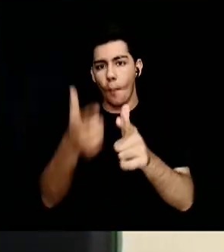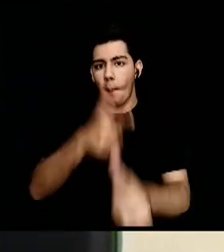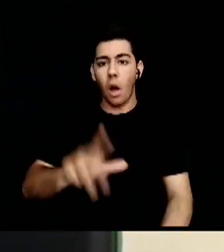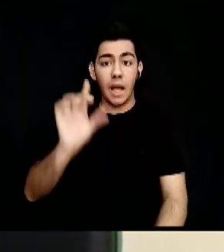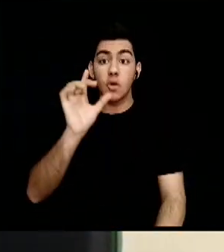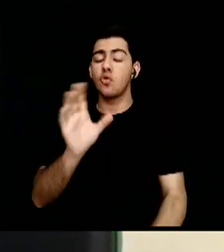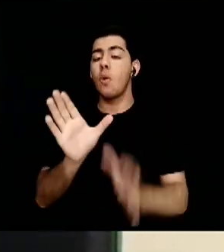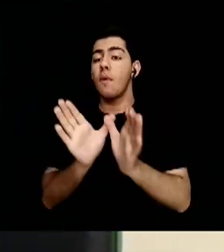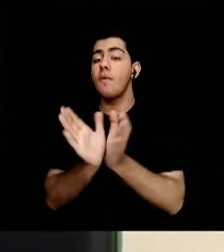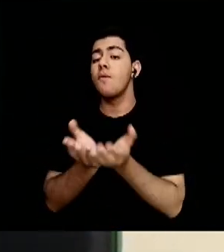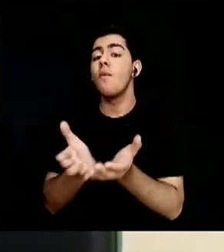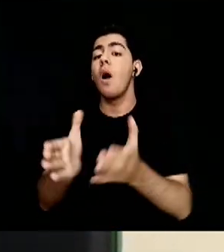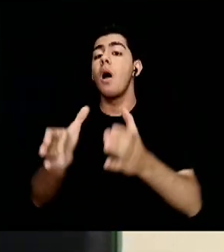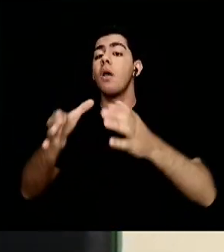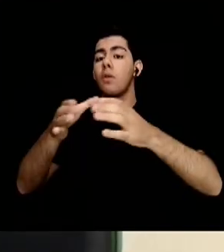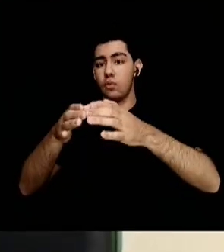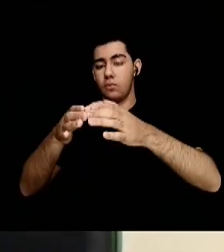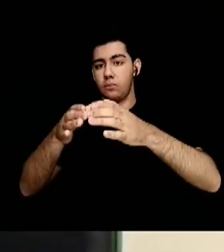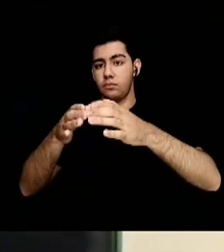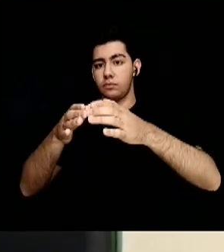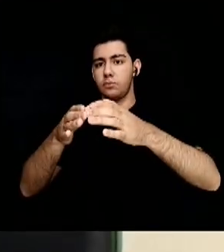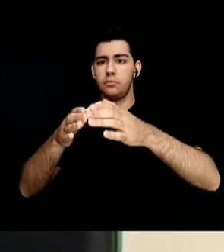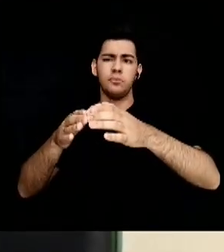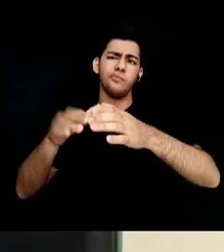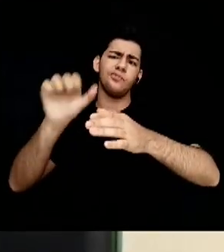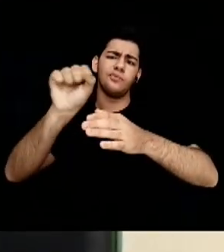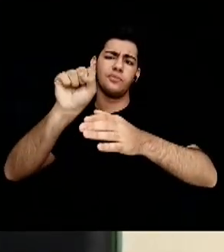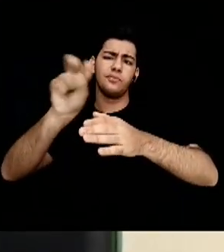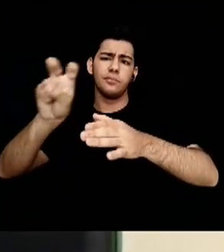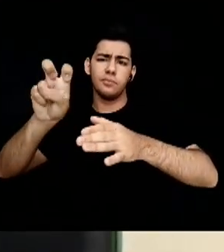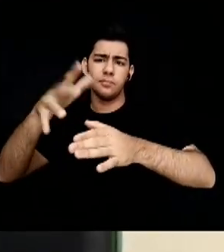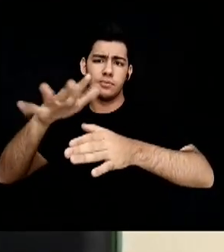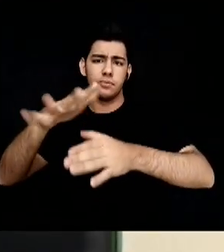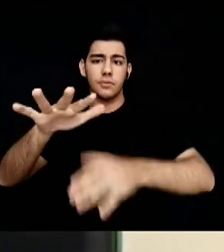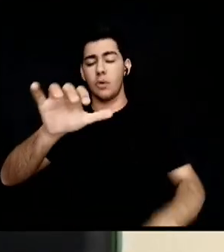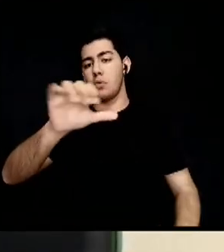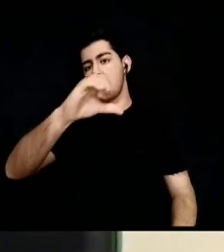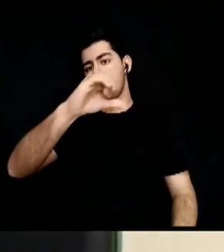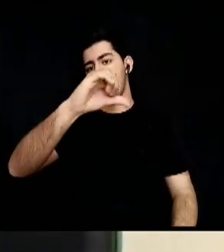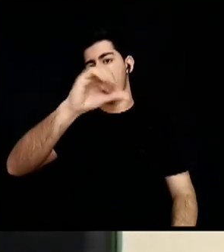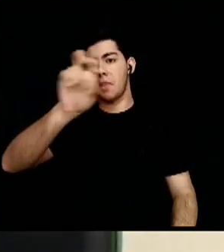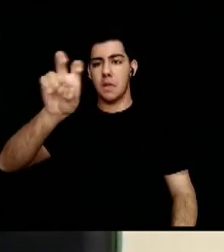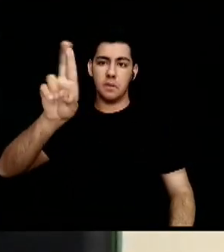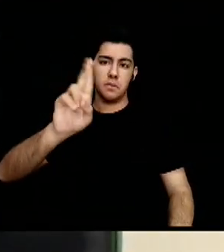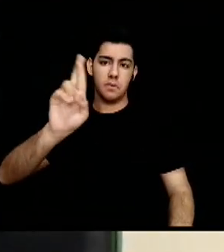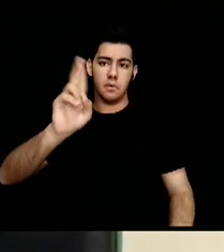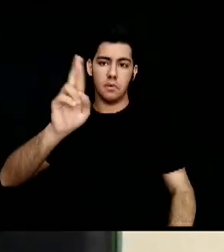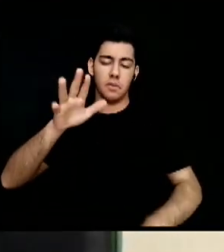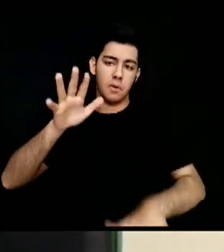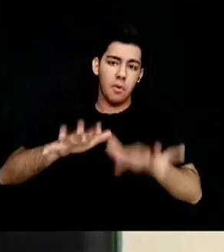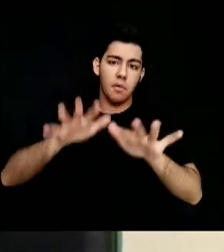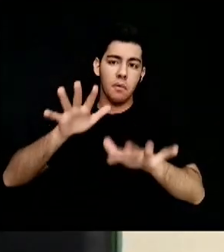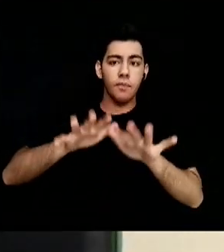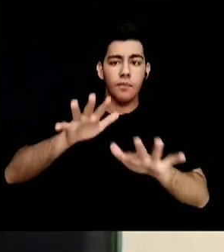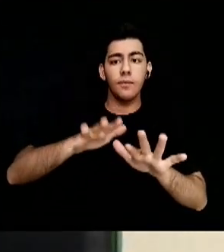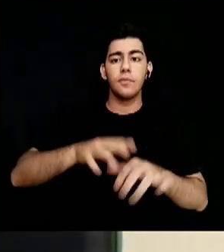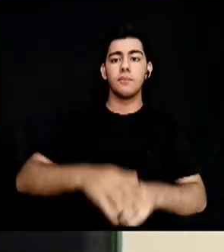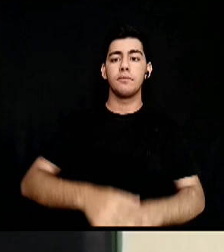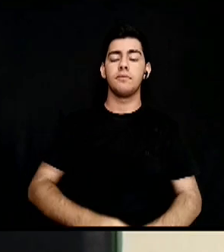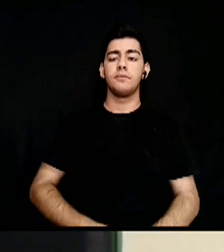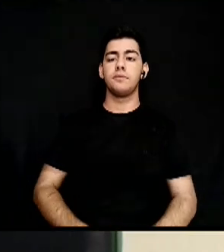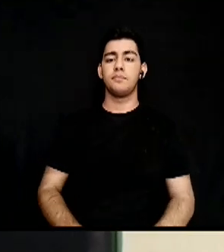por uns 85, 95 reais, dependendo, né, do lugar que ela estiver,